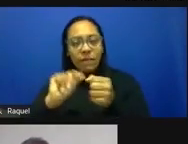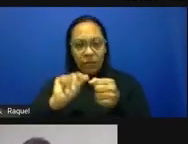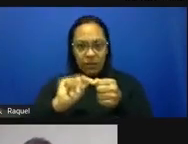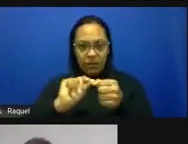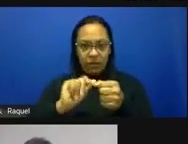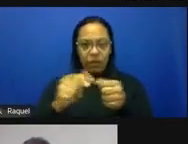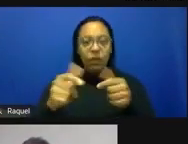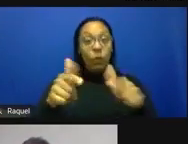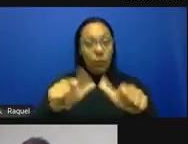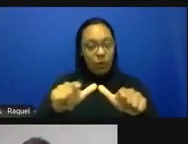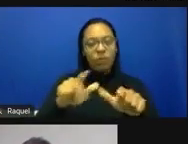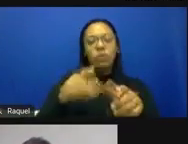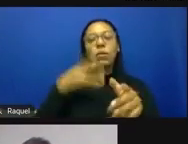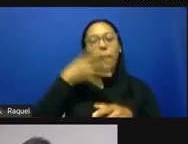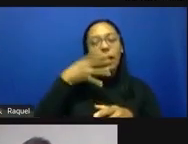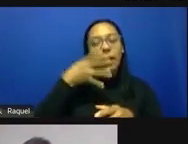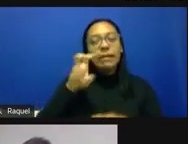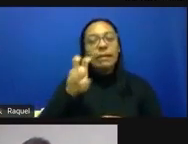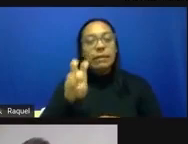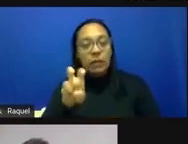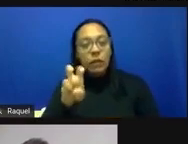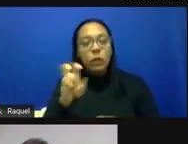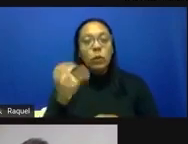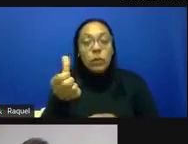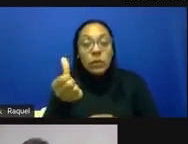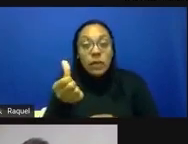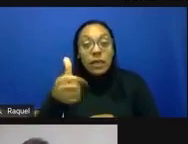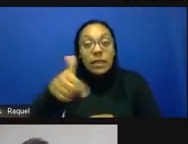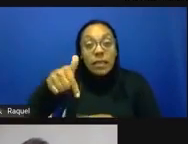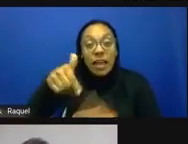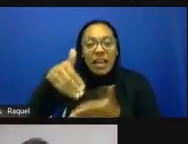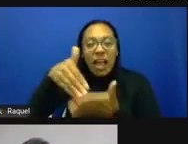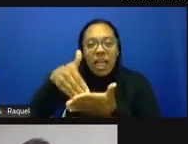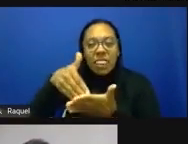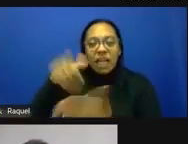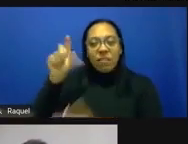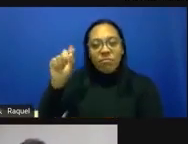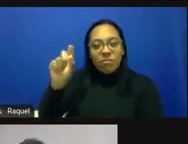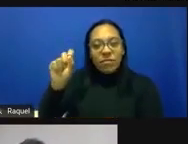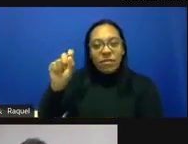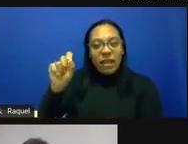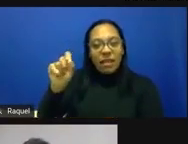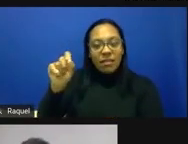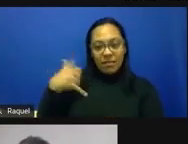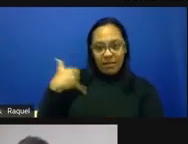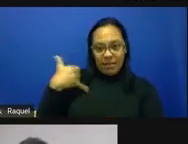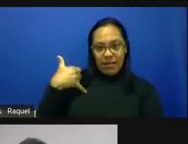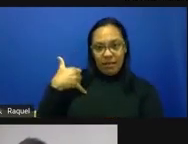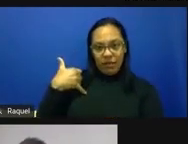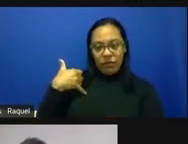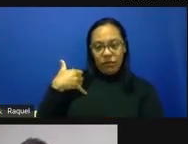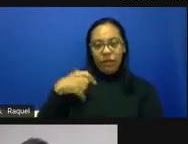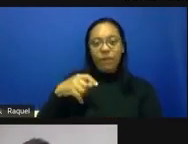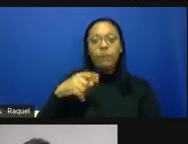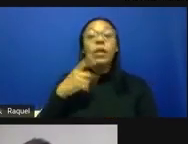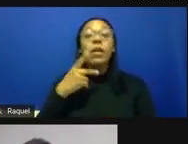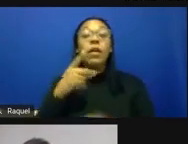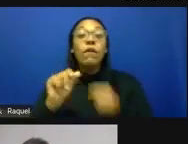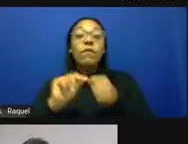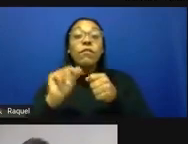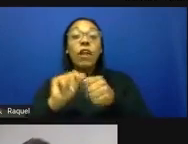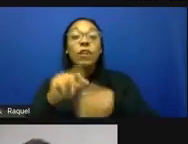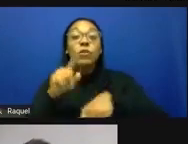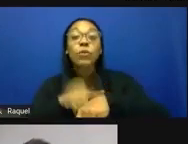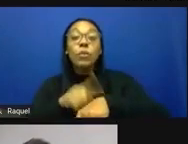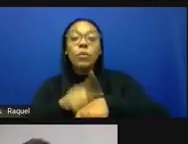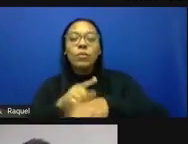criança entre 5, 6, 7, até 10, 11 anos, eu faço a hora do grito. Porque o que, que acontece no cotidiano, especialmente